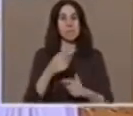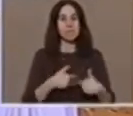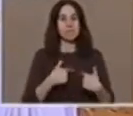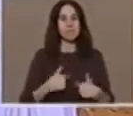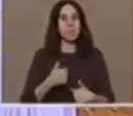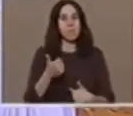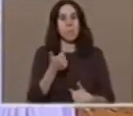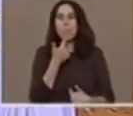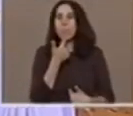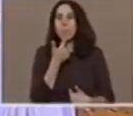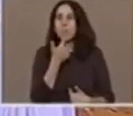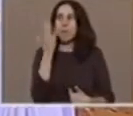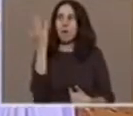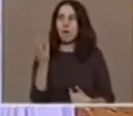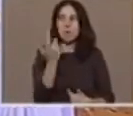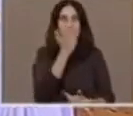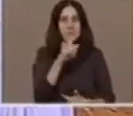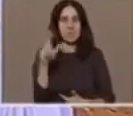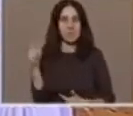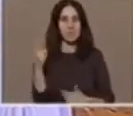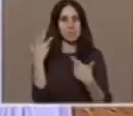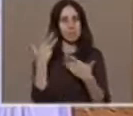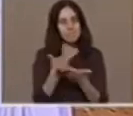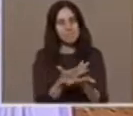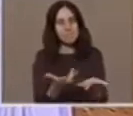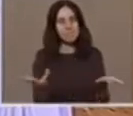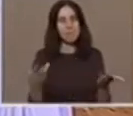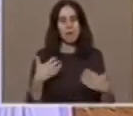que abris as vossas mãos e saciais a